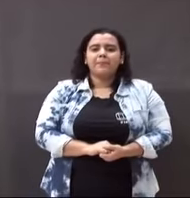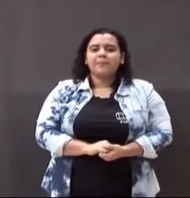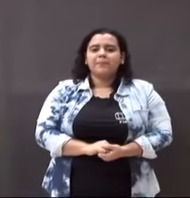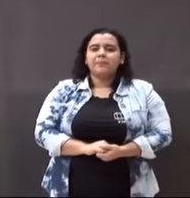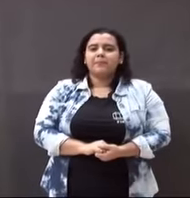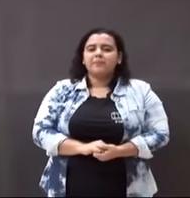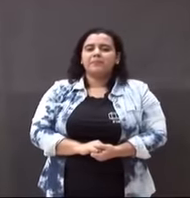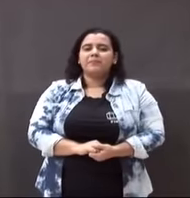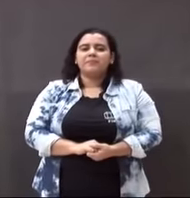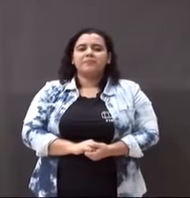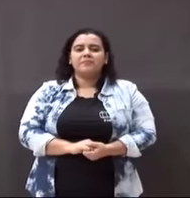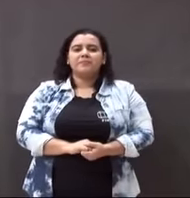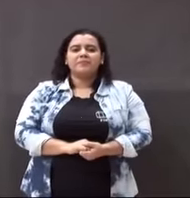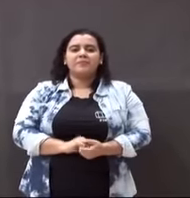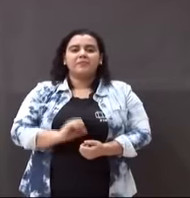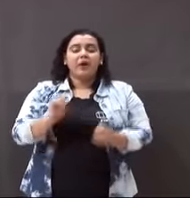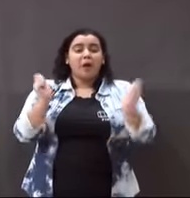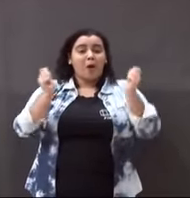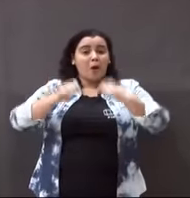Quem é que tem um glória para dar?